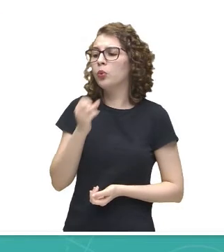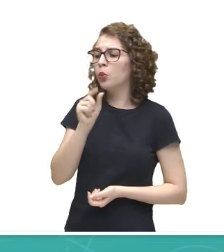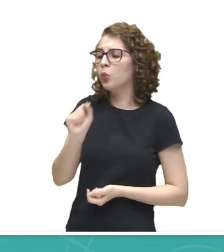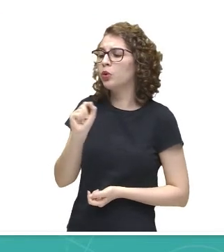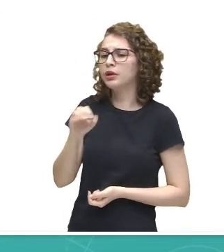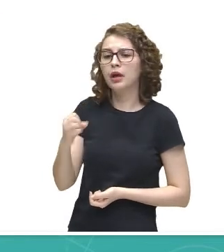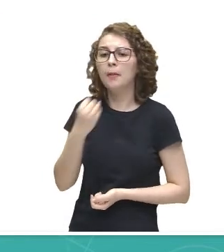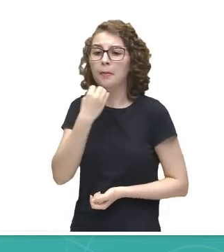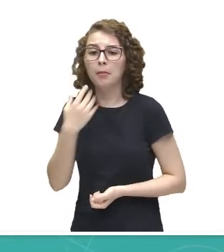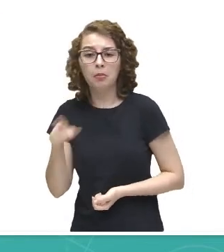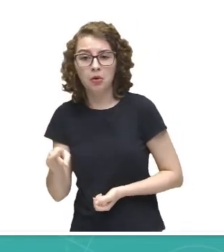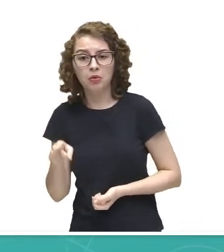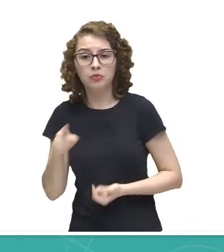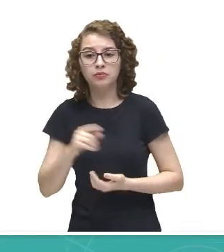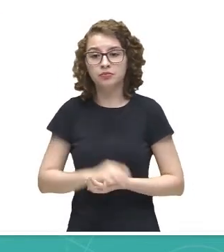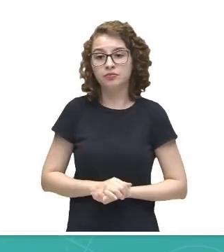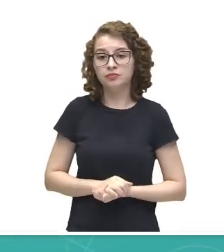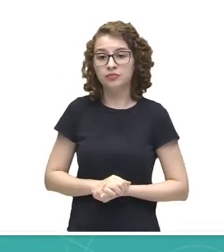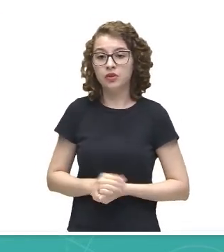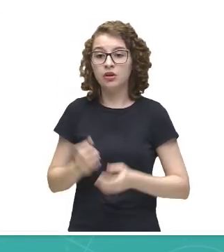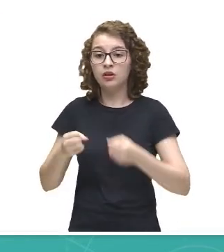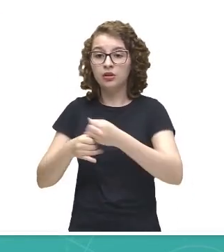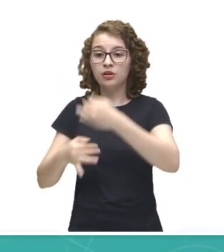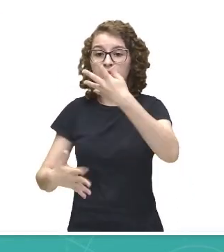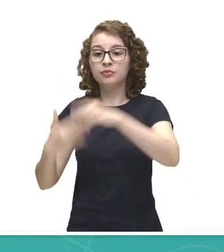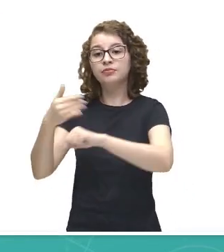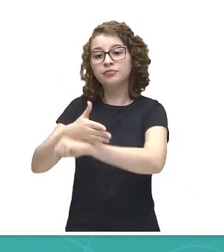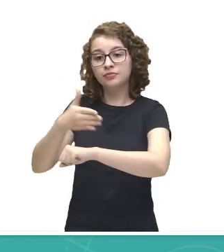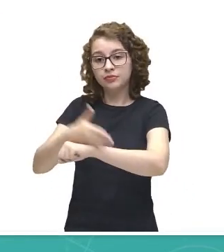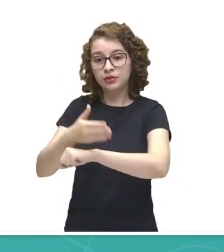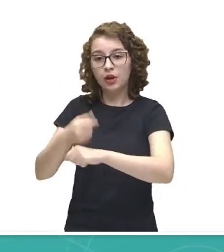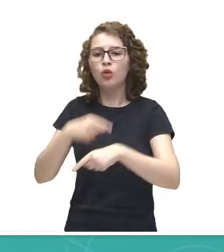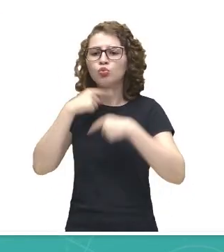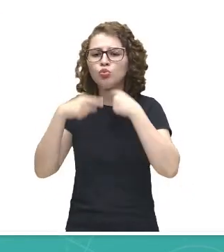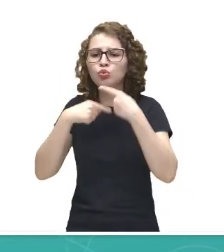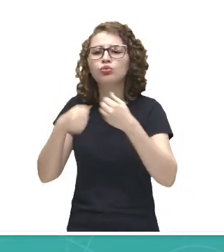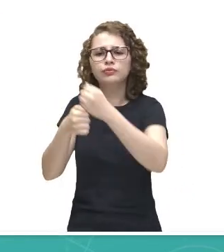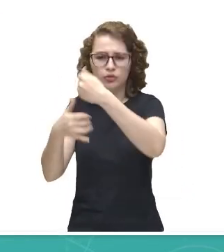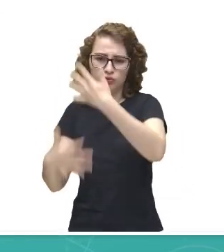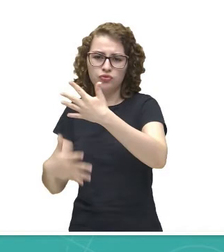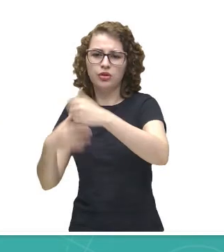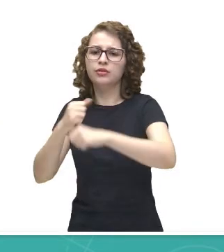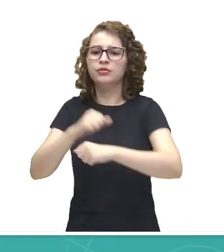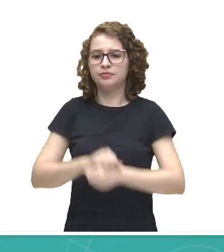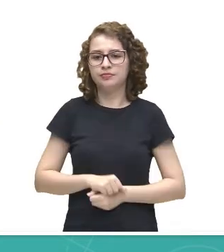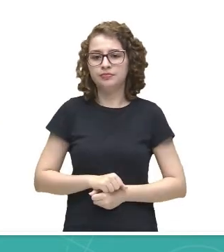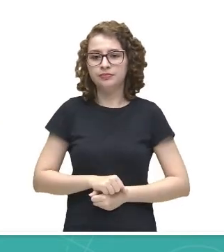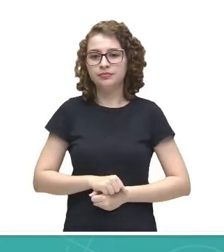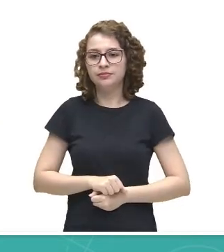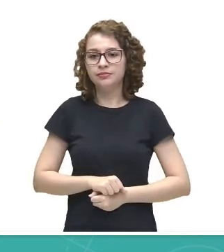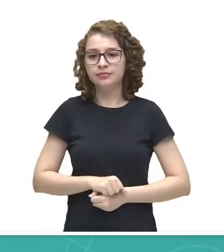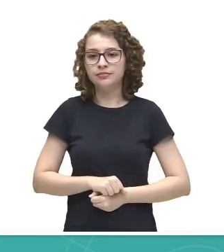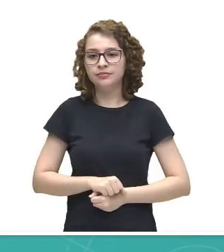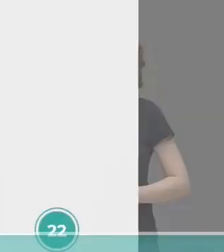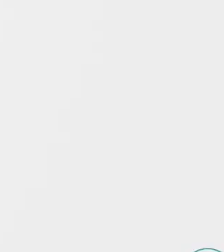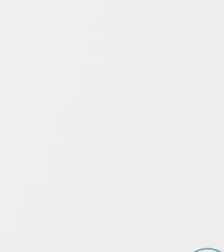tá? Espero vocês daqui a pouquinho na nossa interatividade. Qualquer dúvida, estou no chat e já já a gente volta.